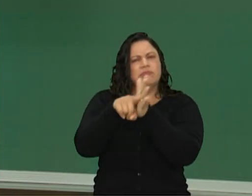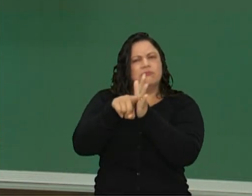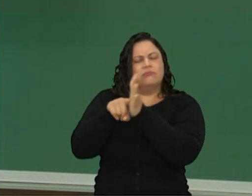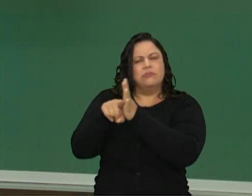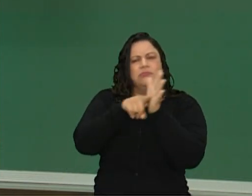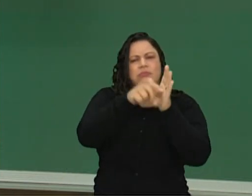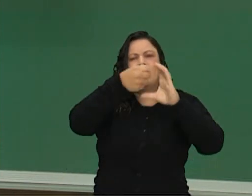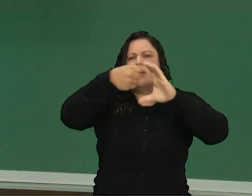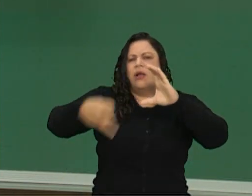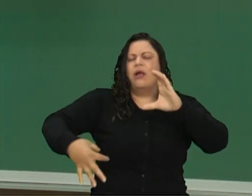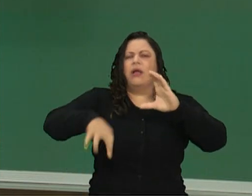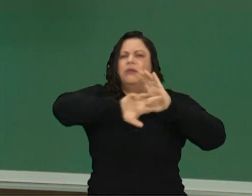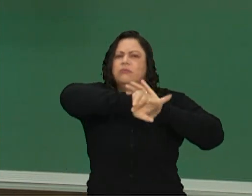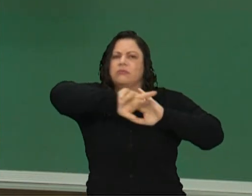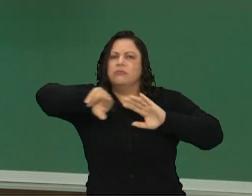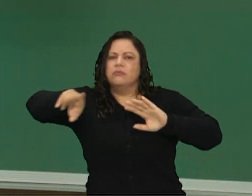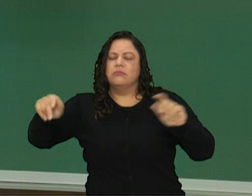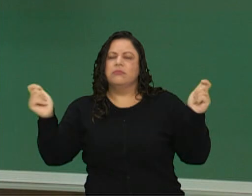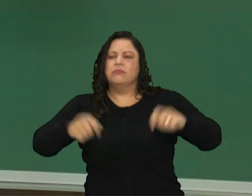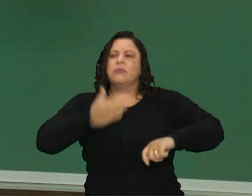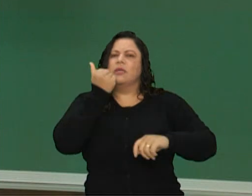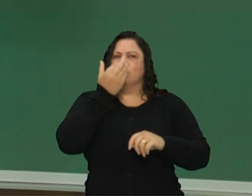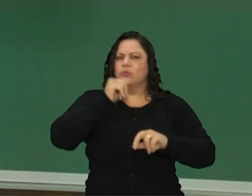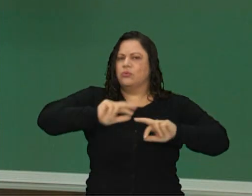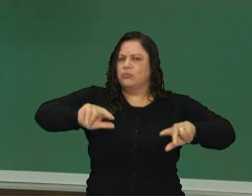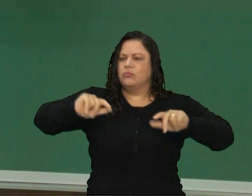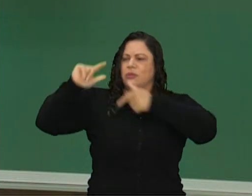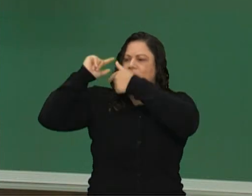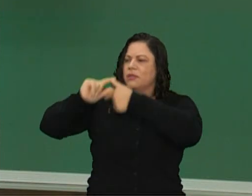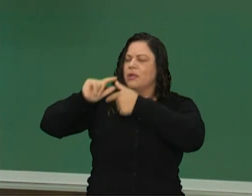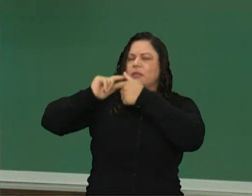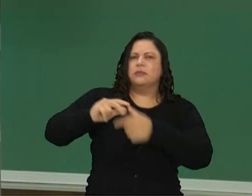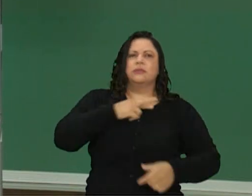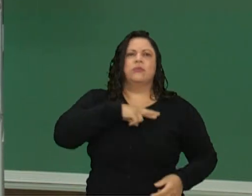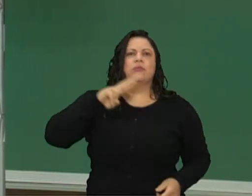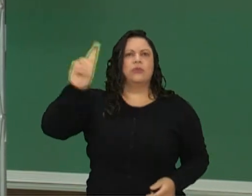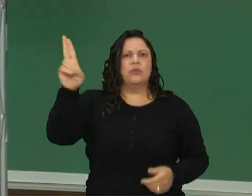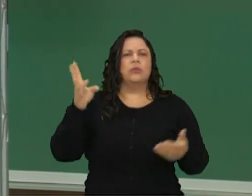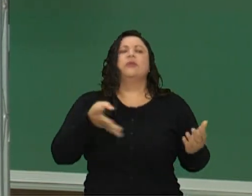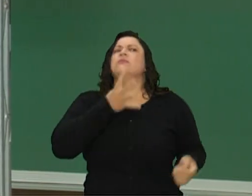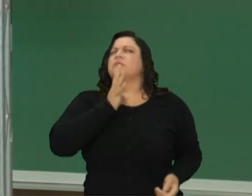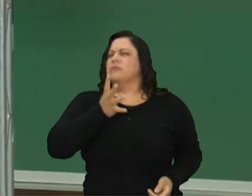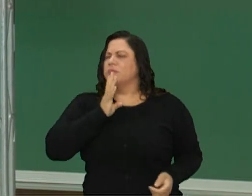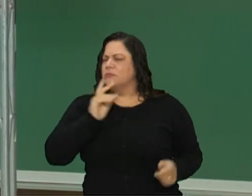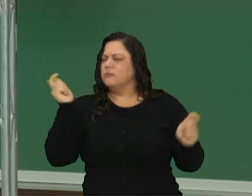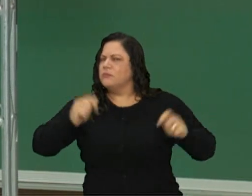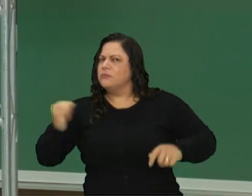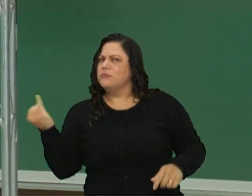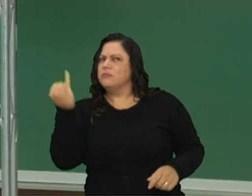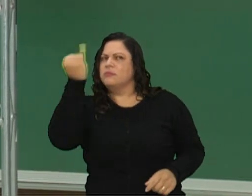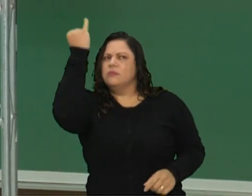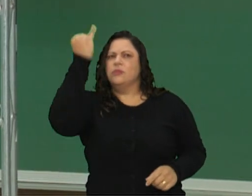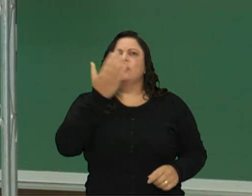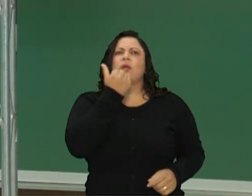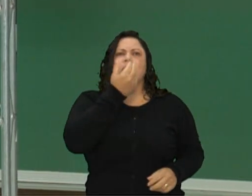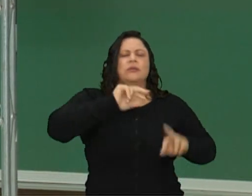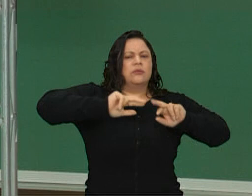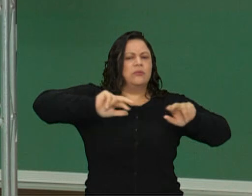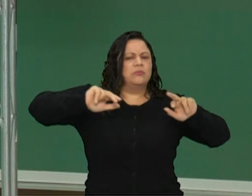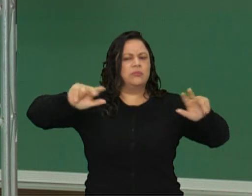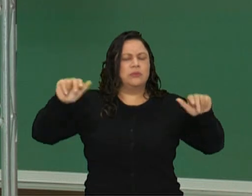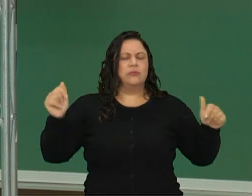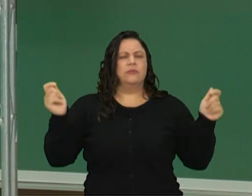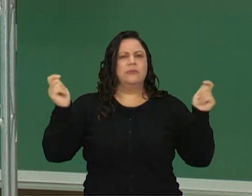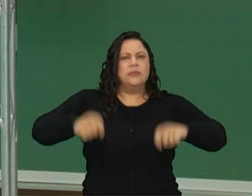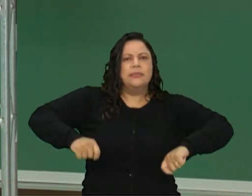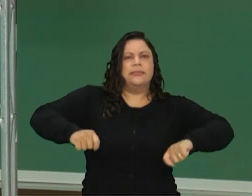e funções dos alimentos nas tradições religiosas e reconhecemos a importância dos alimentos sagrados nos